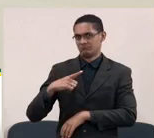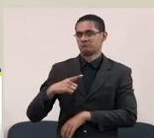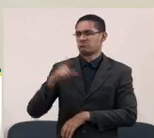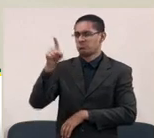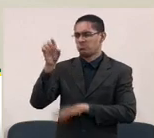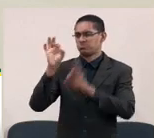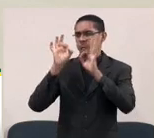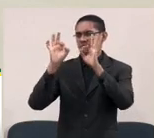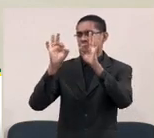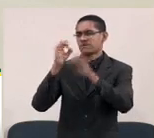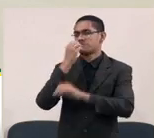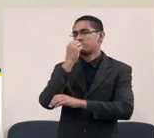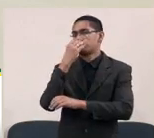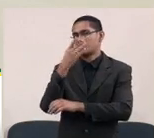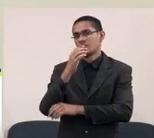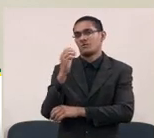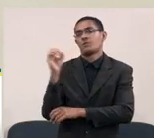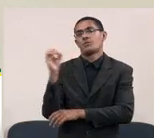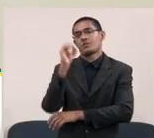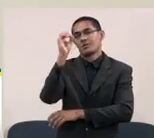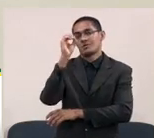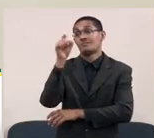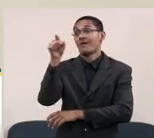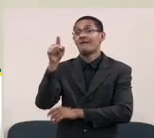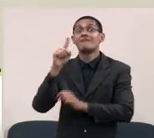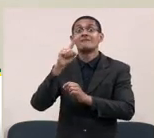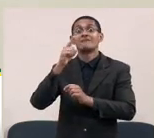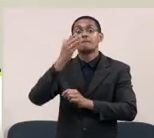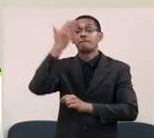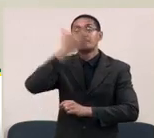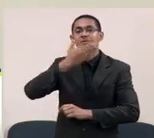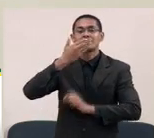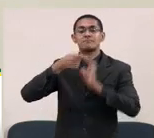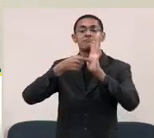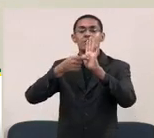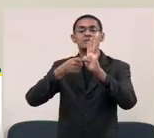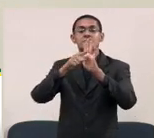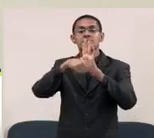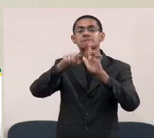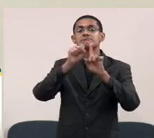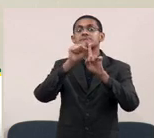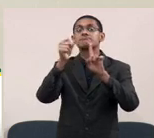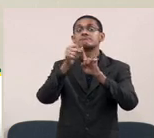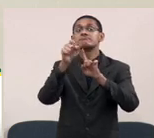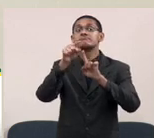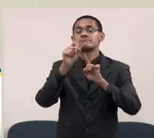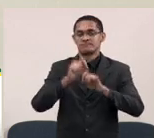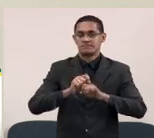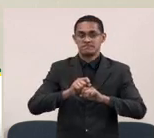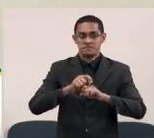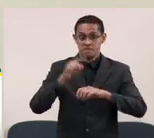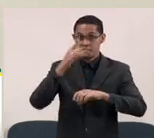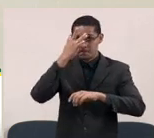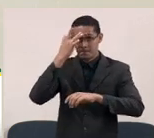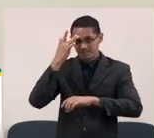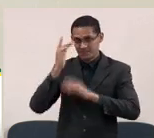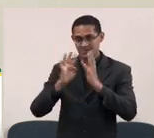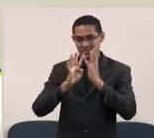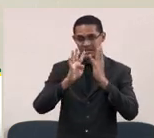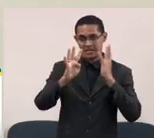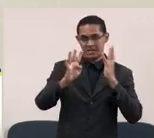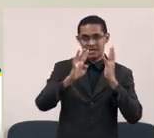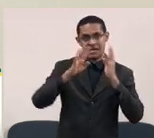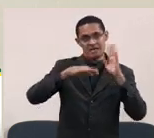resultados belíssimos, porque você mostra para a população que aquele paciente está em 10º lugar esperando